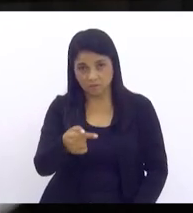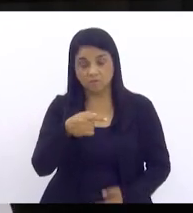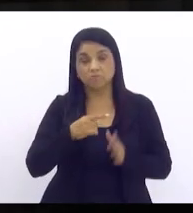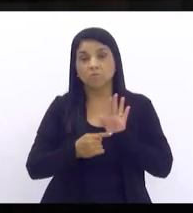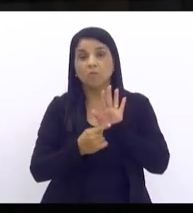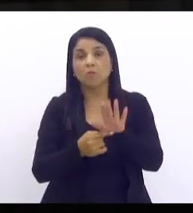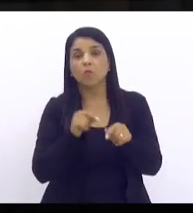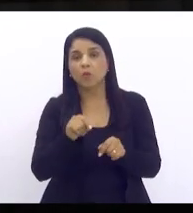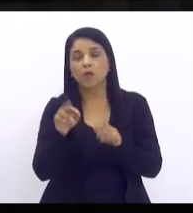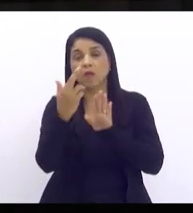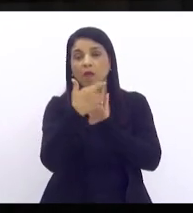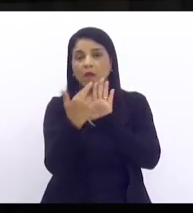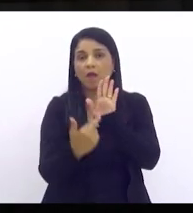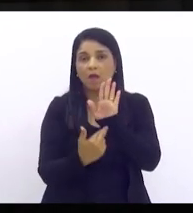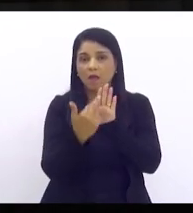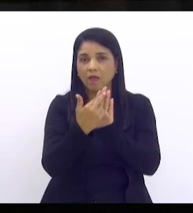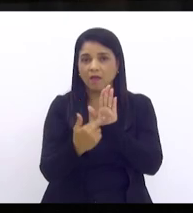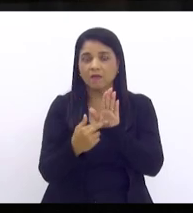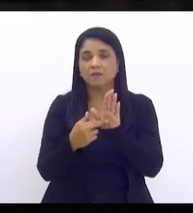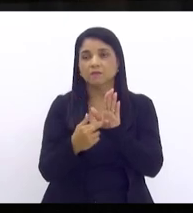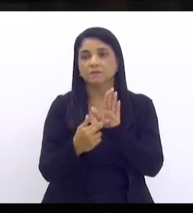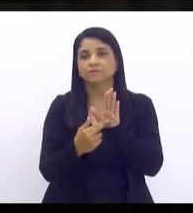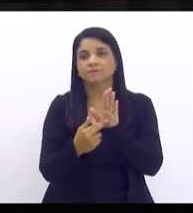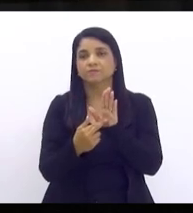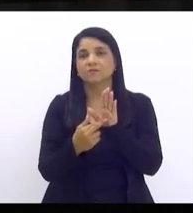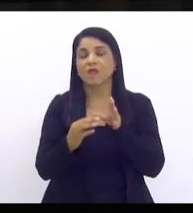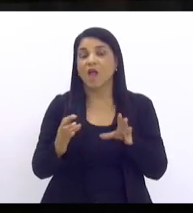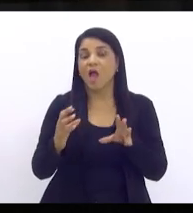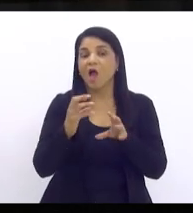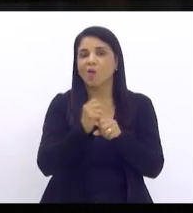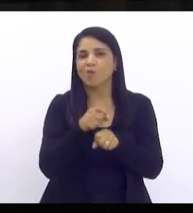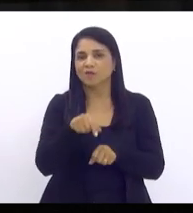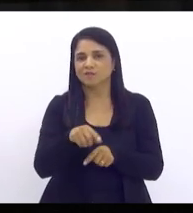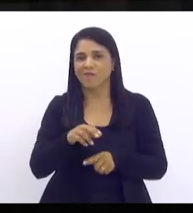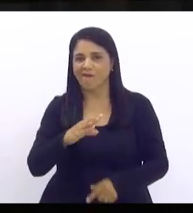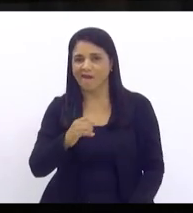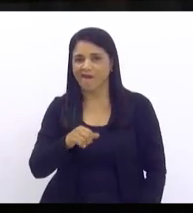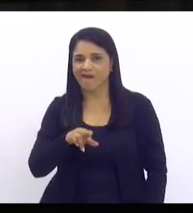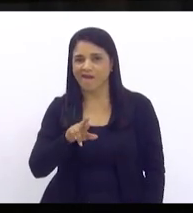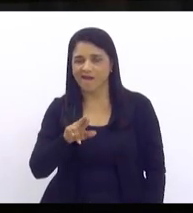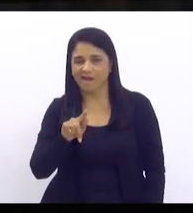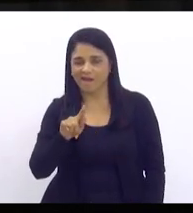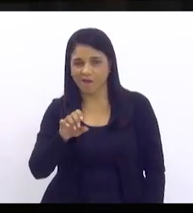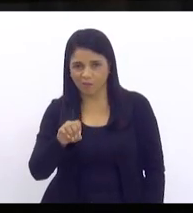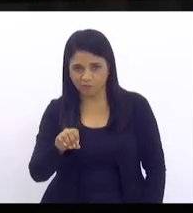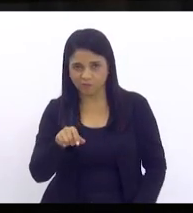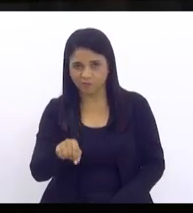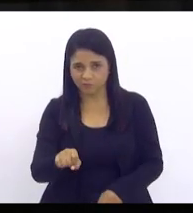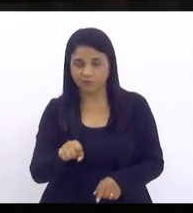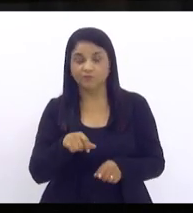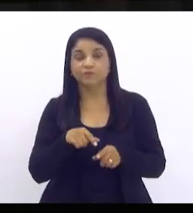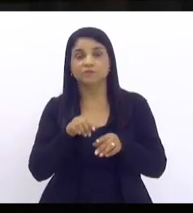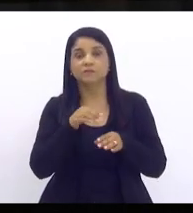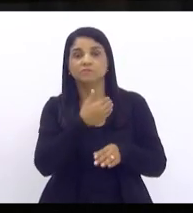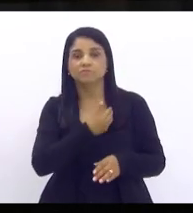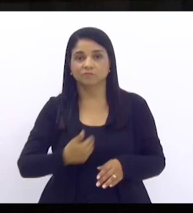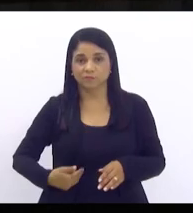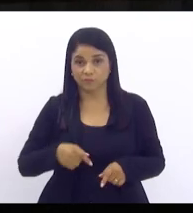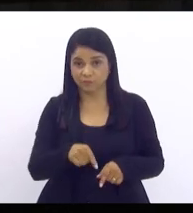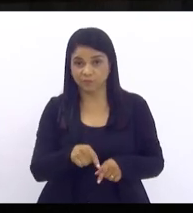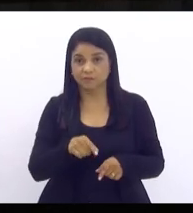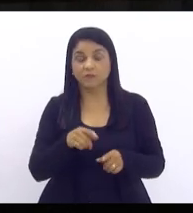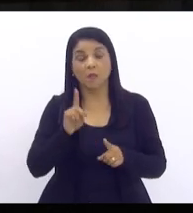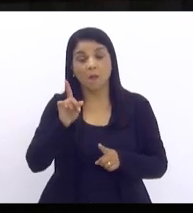estabelece, como regra, a vedação à acumulação de cargos na administração pública. As justificativas para